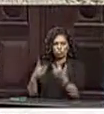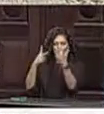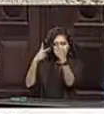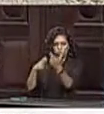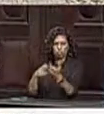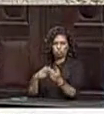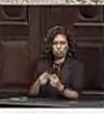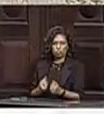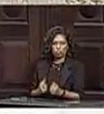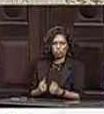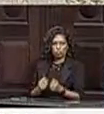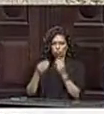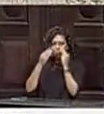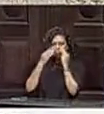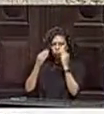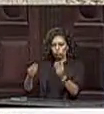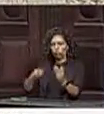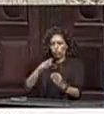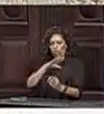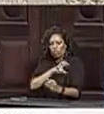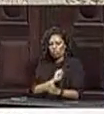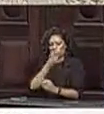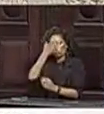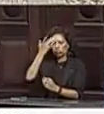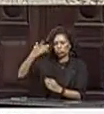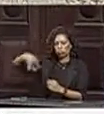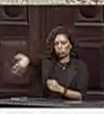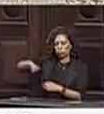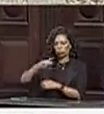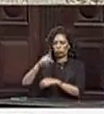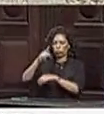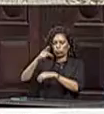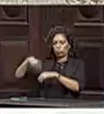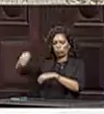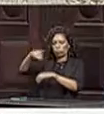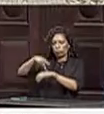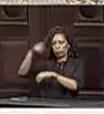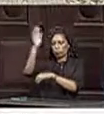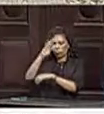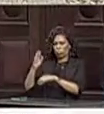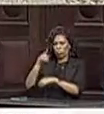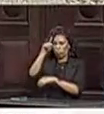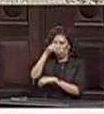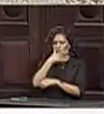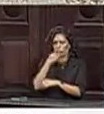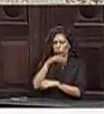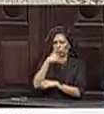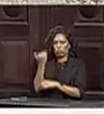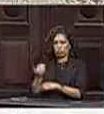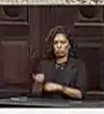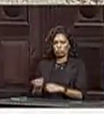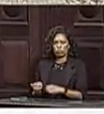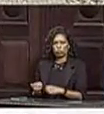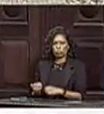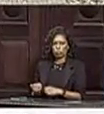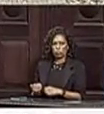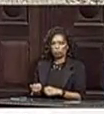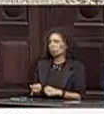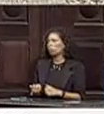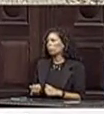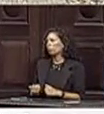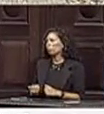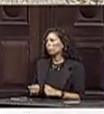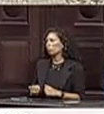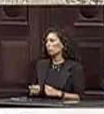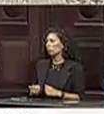pelo seu amor ao povo brasileiro, à nação brasileira. Portanto, é lastimável o passamento do